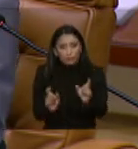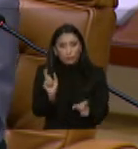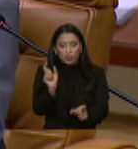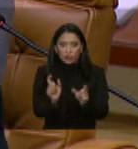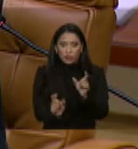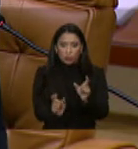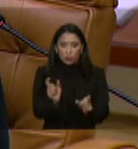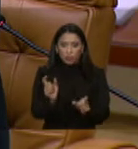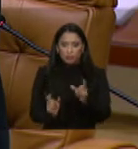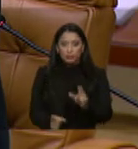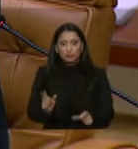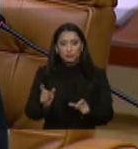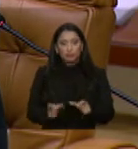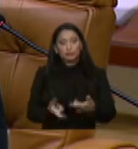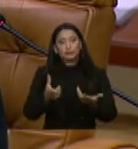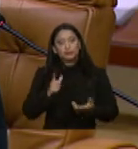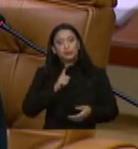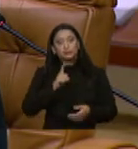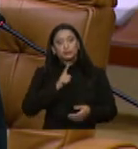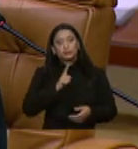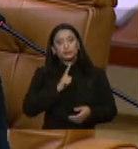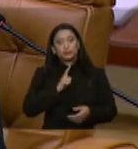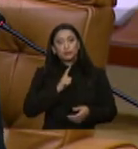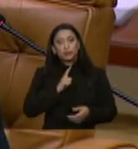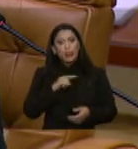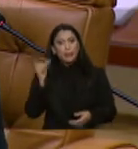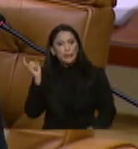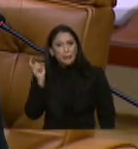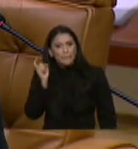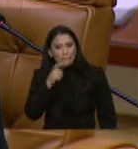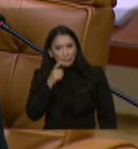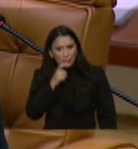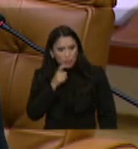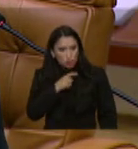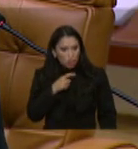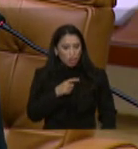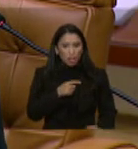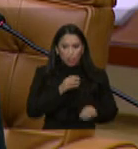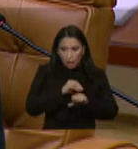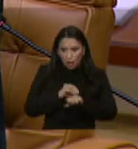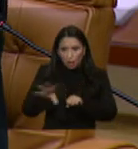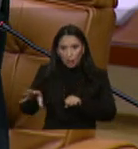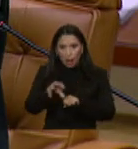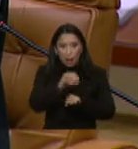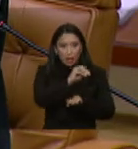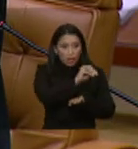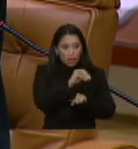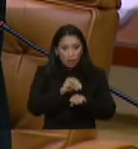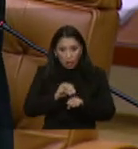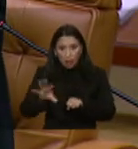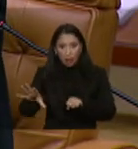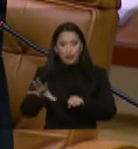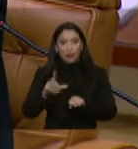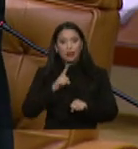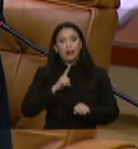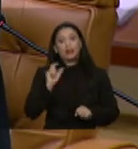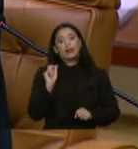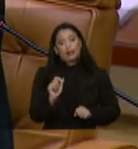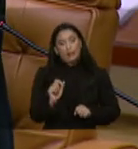físicas quem reproduz o injúria é responsabilizado penalmente quem reproduz uma